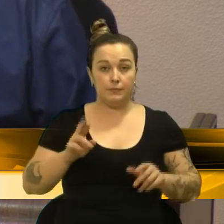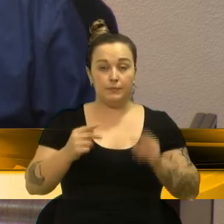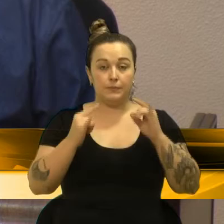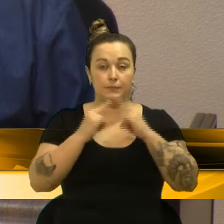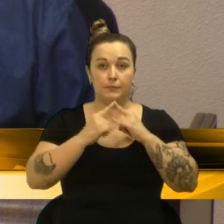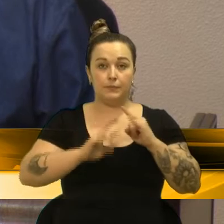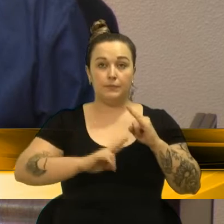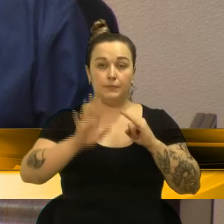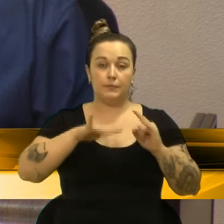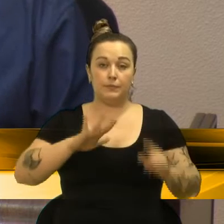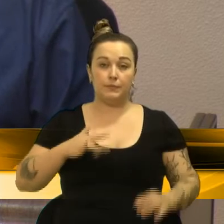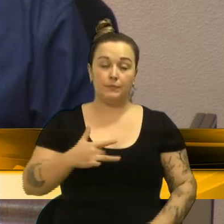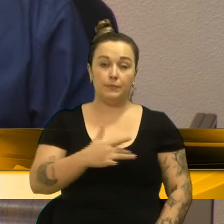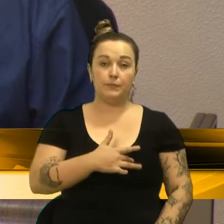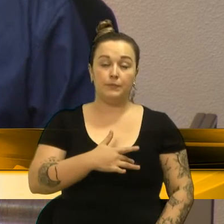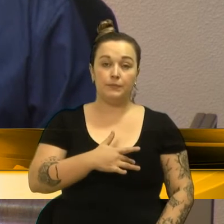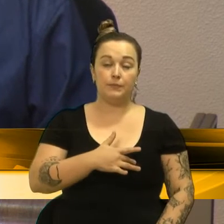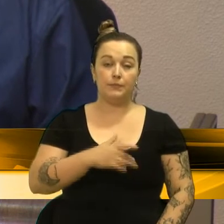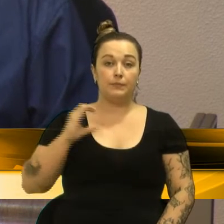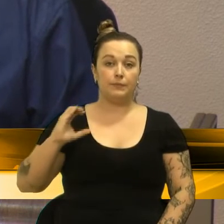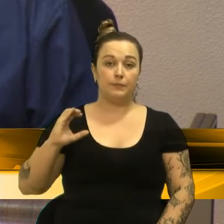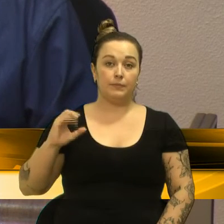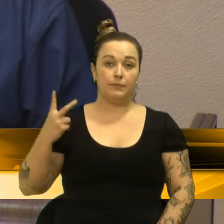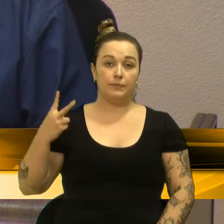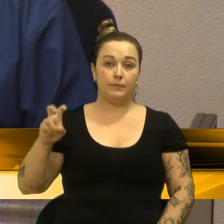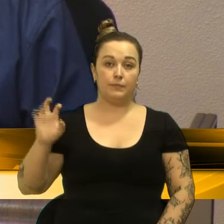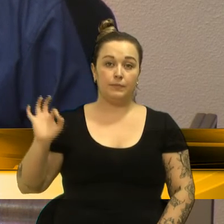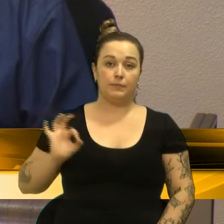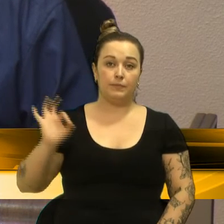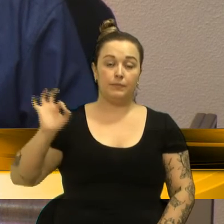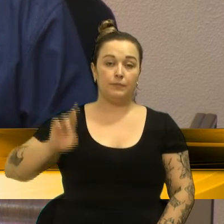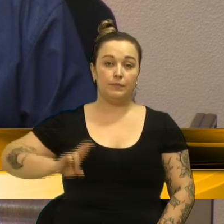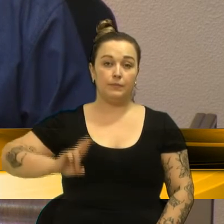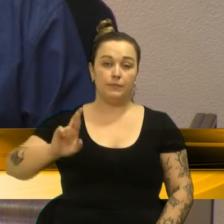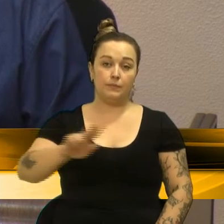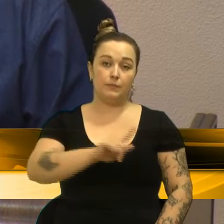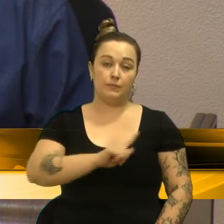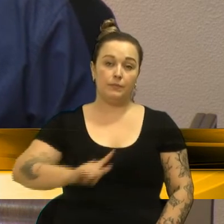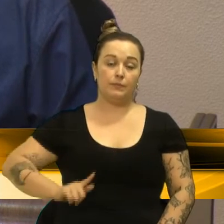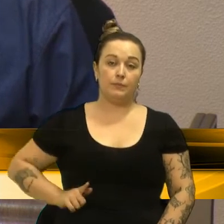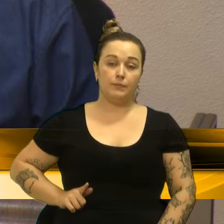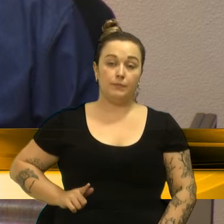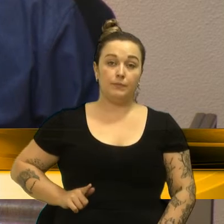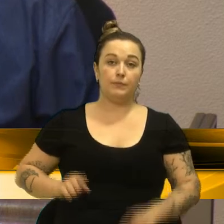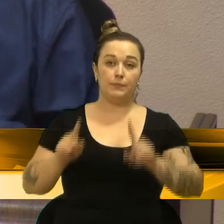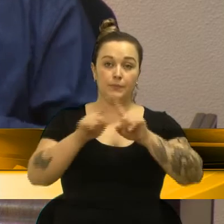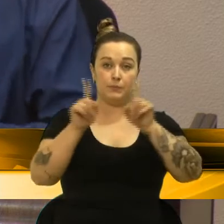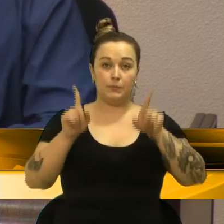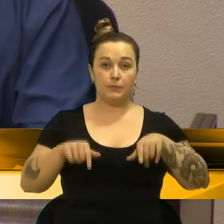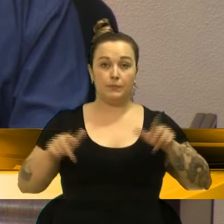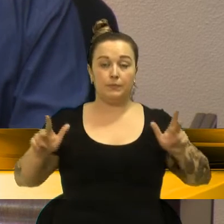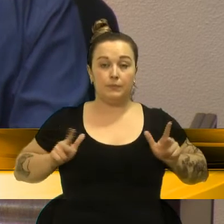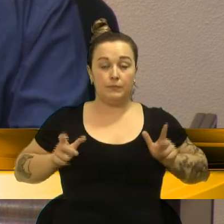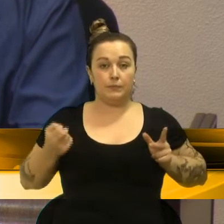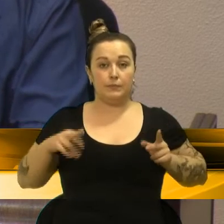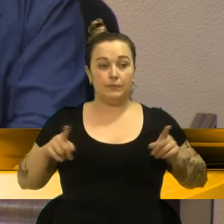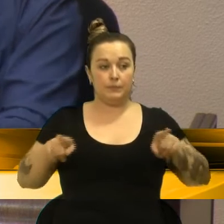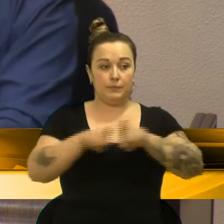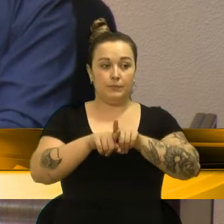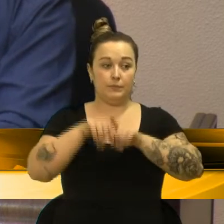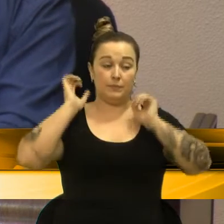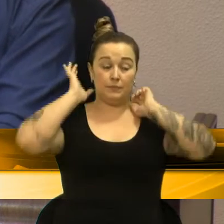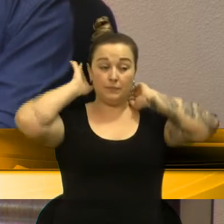de saúde. E. C. 25% de representação do governo e prestadores de serviços privados conveniados ou sem fins